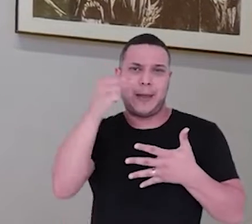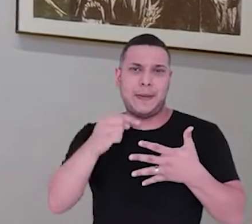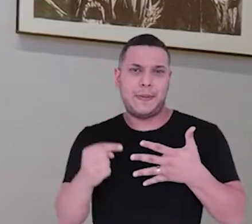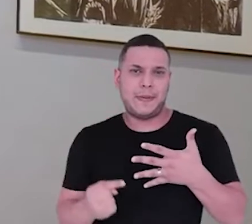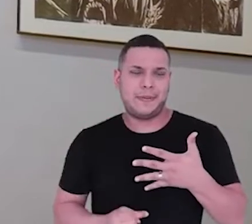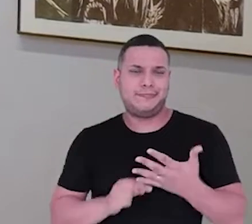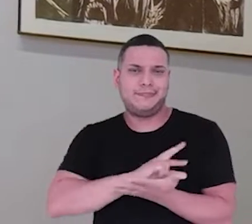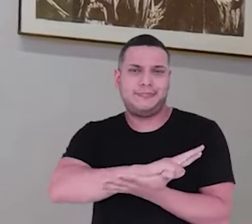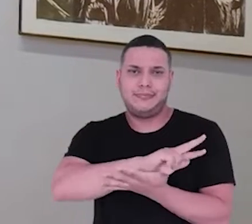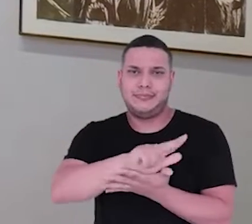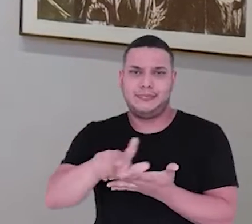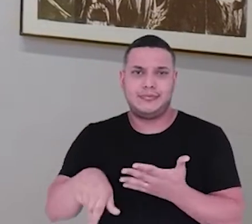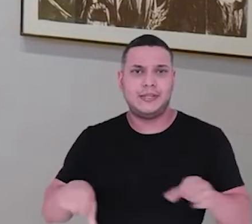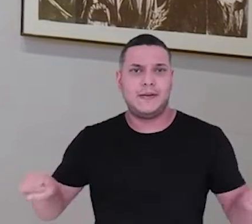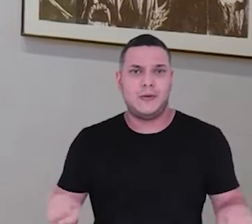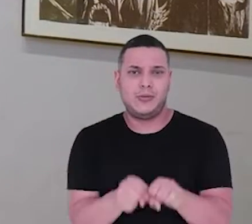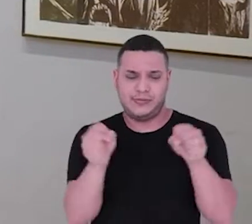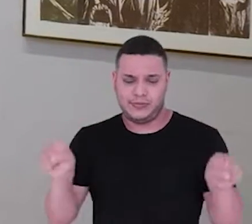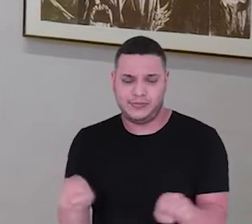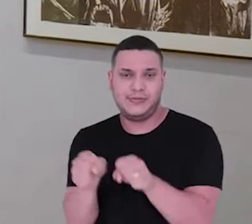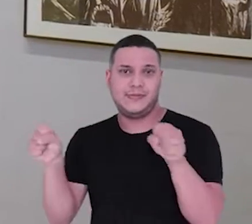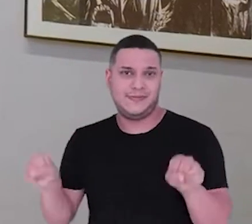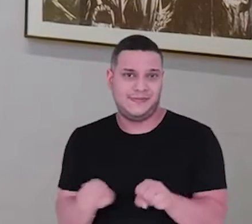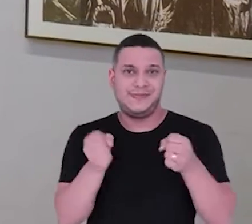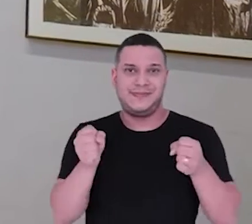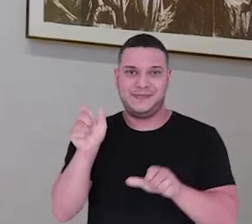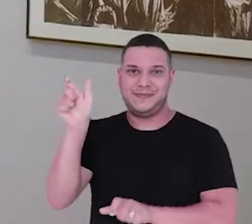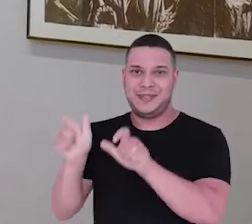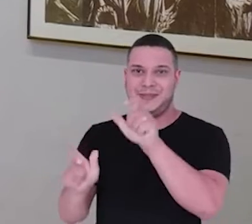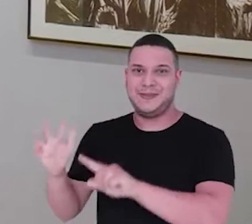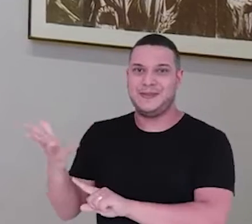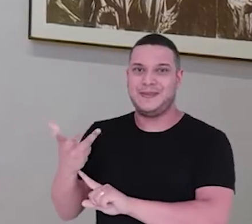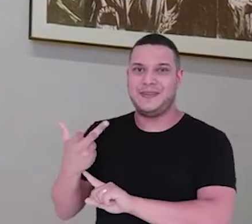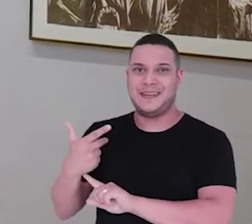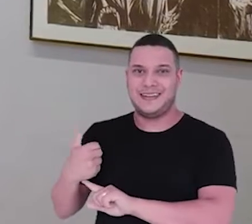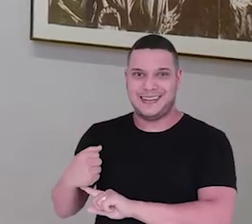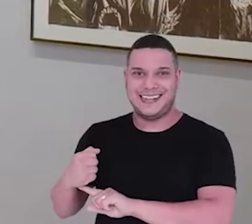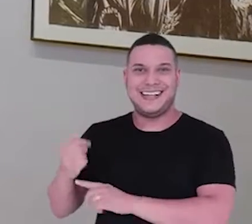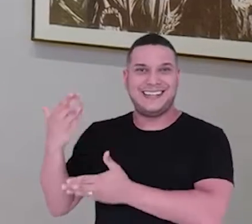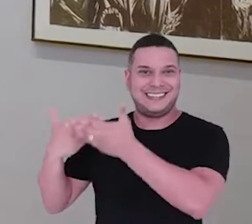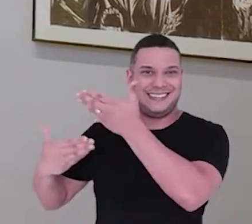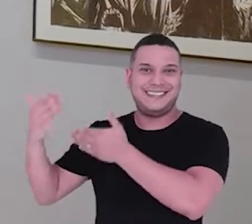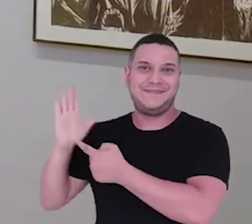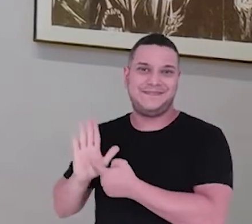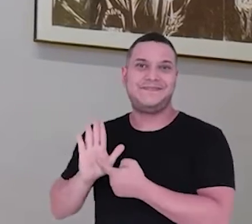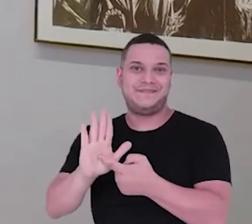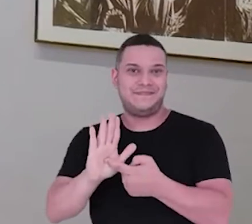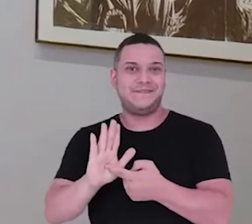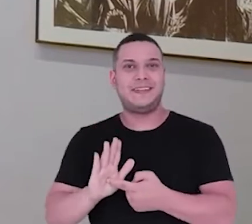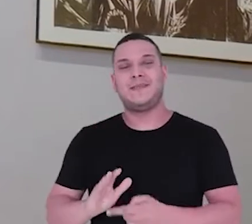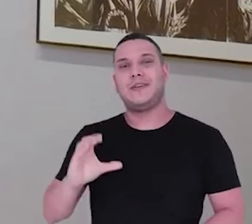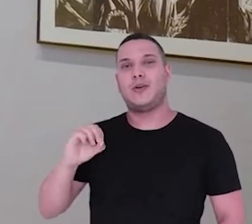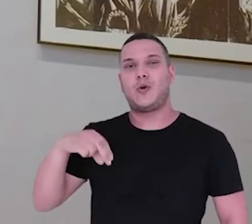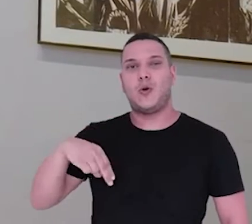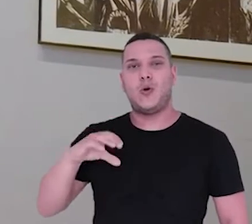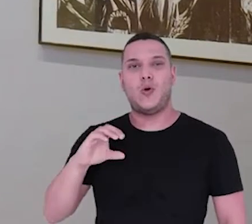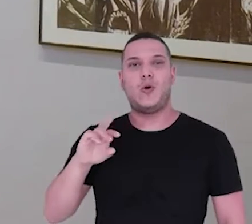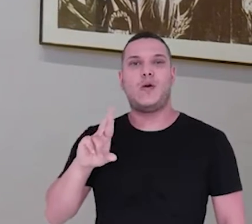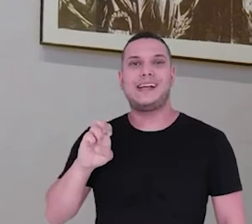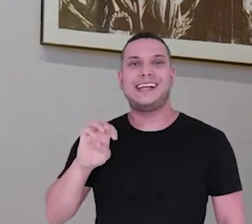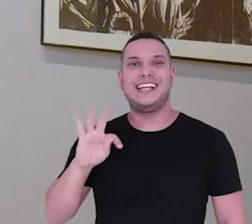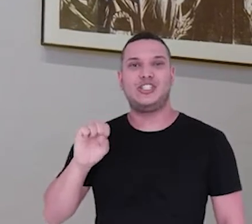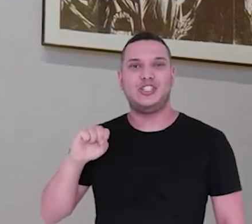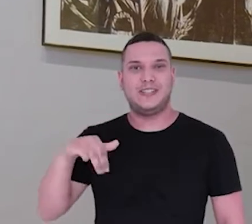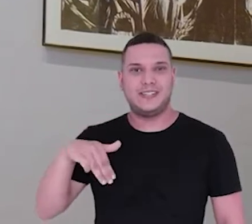uma produção que lida com uma série de rompimentos que os seus antecessores indicaram. E aí a gente está falando do